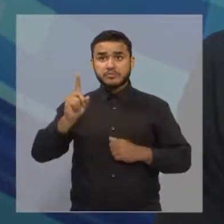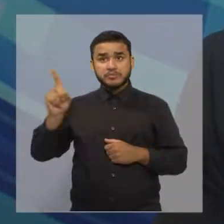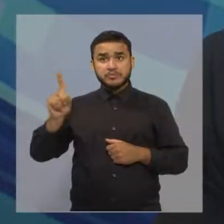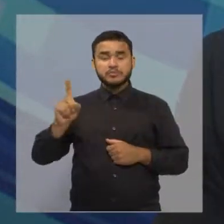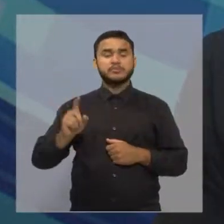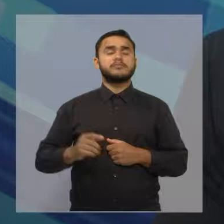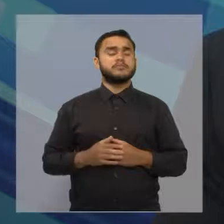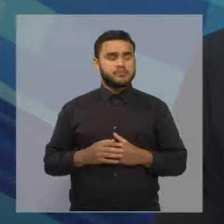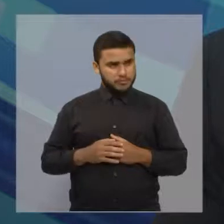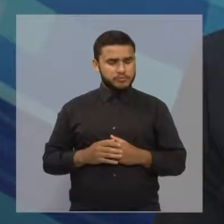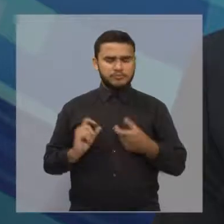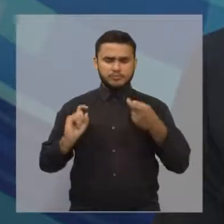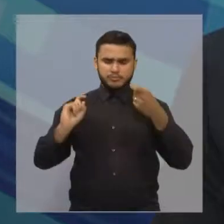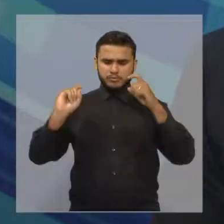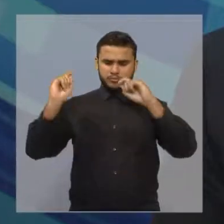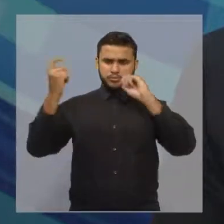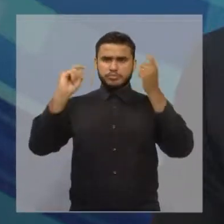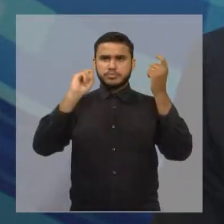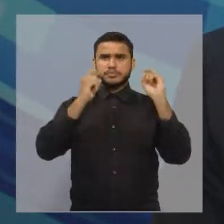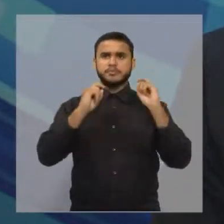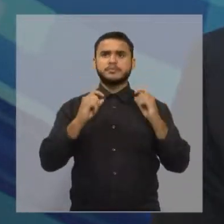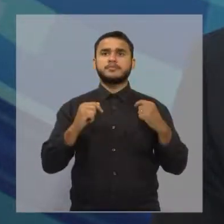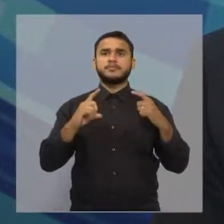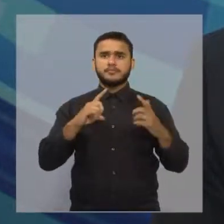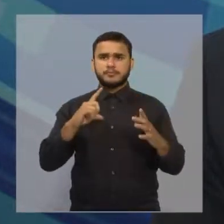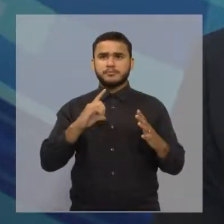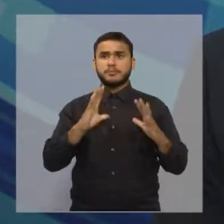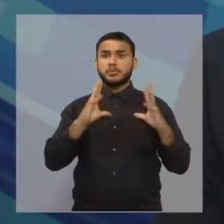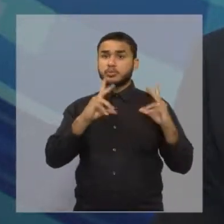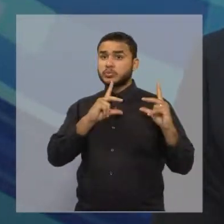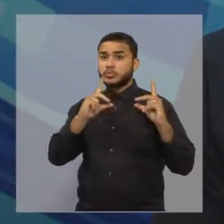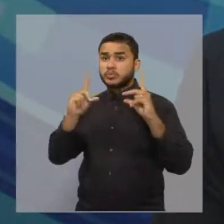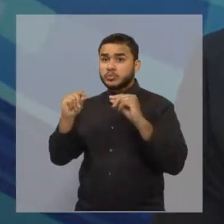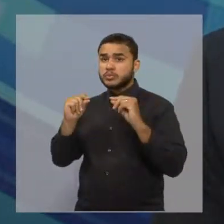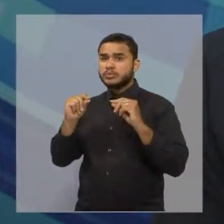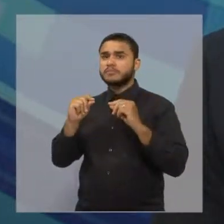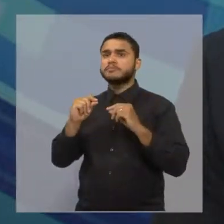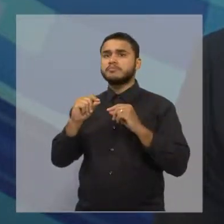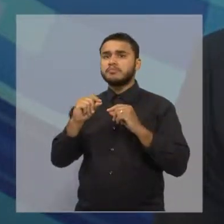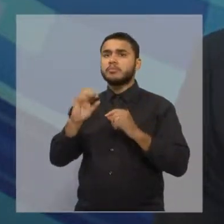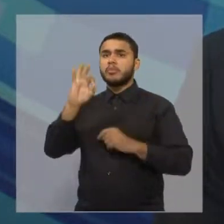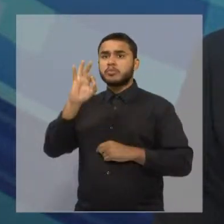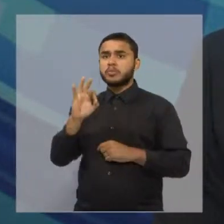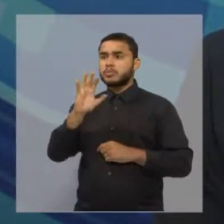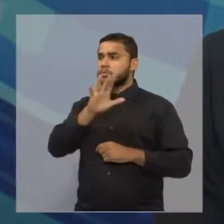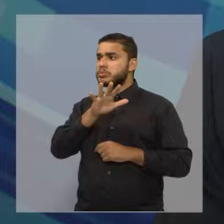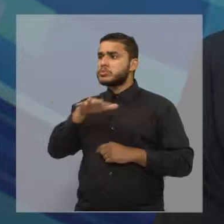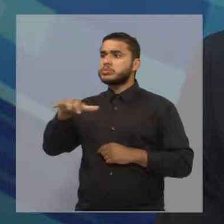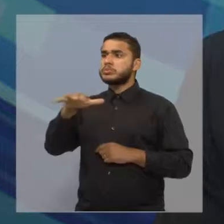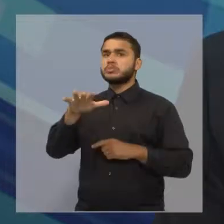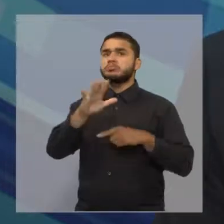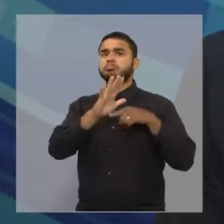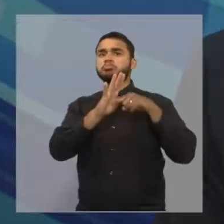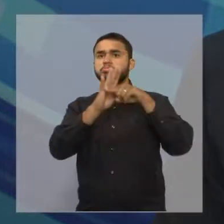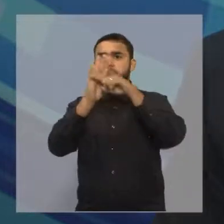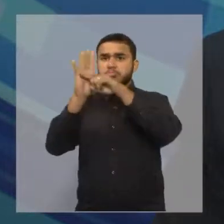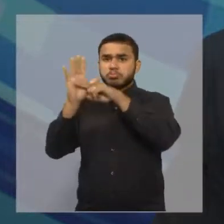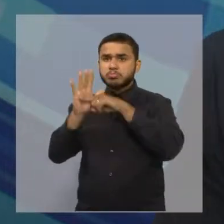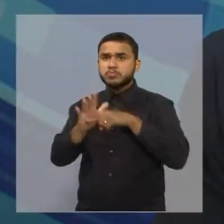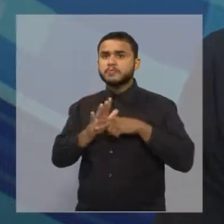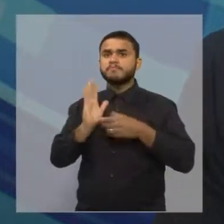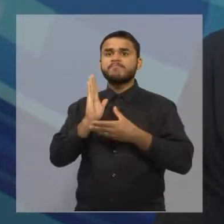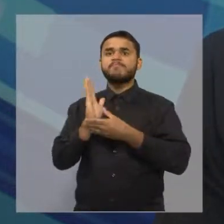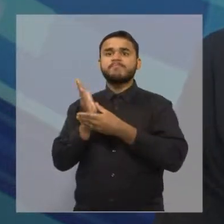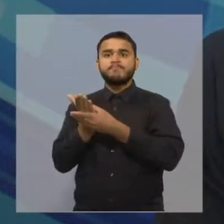Nacional estão sendo investigadas ou até respondendo processo no Supremo Tribunal